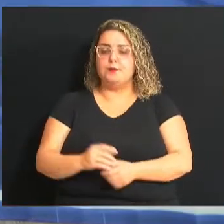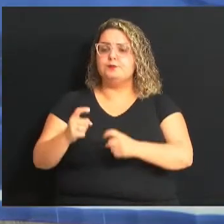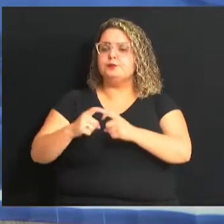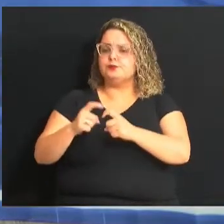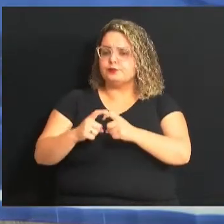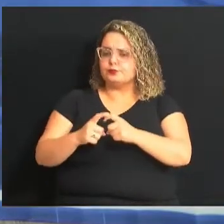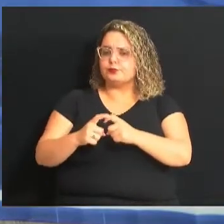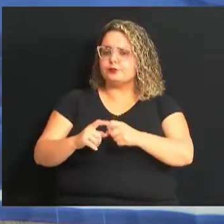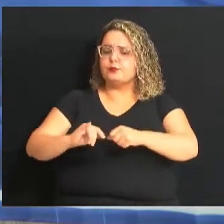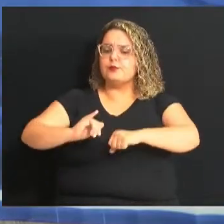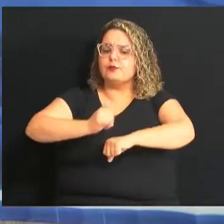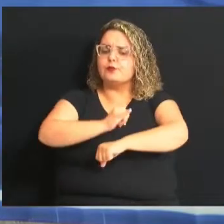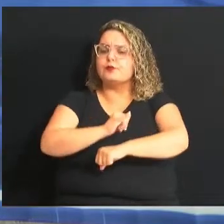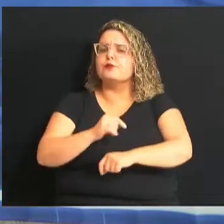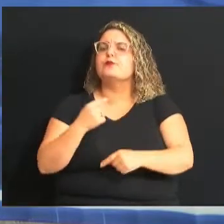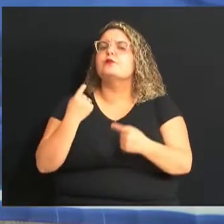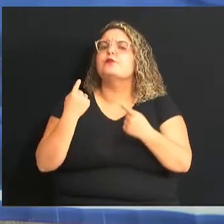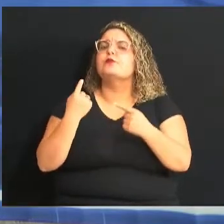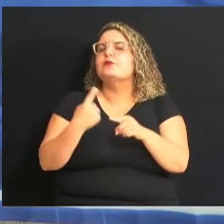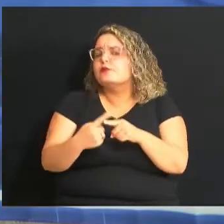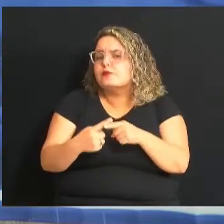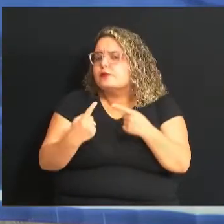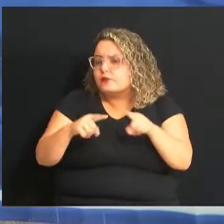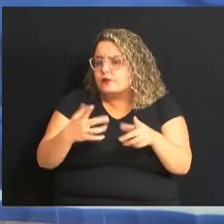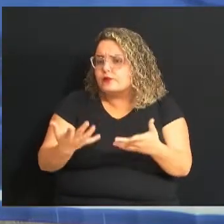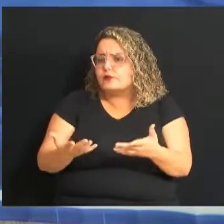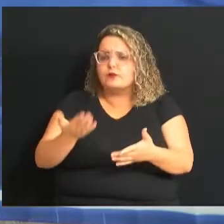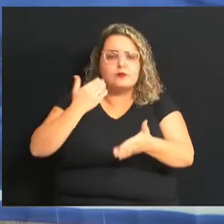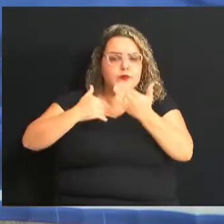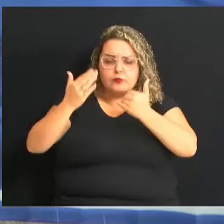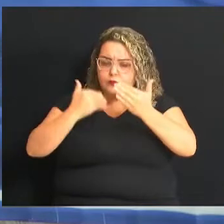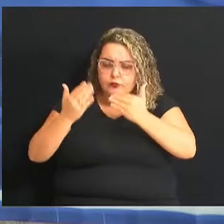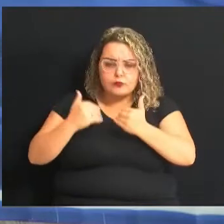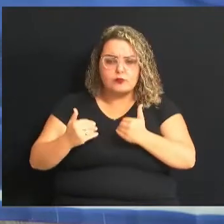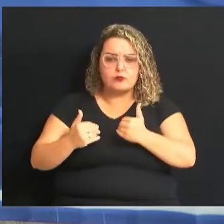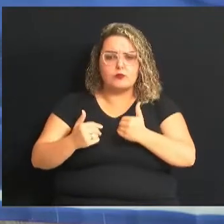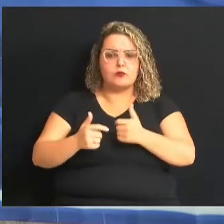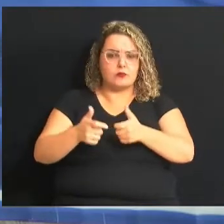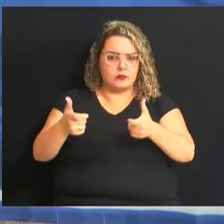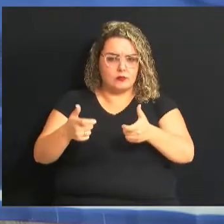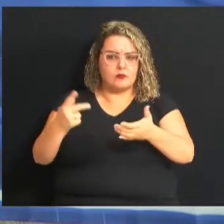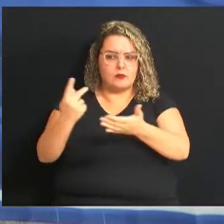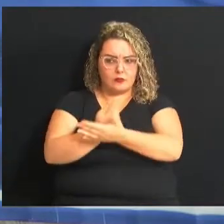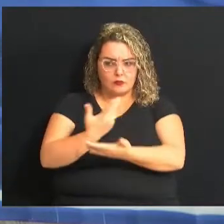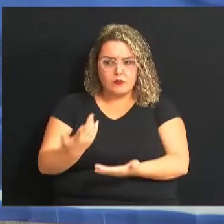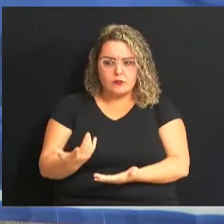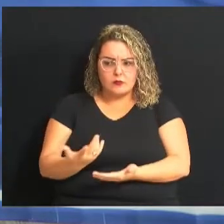pelo quê? É só pelo simples fato de comer muito e errado?